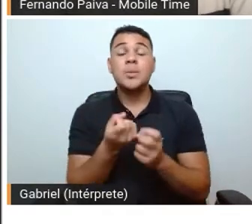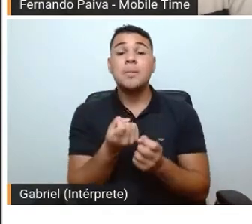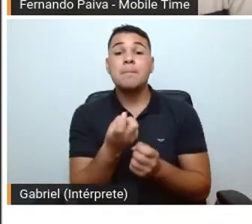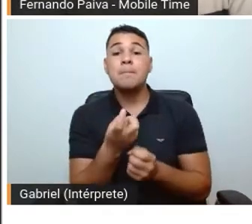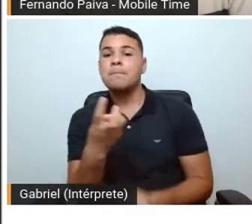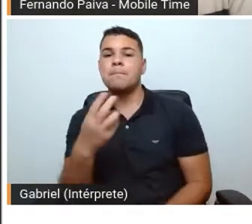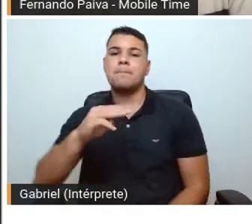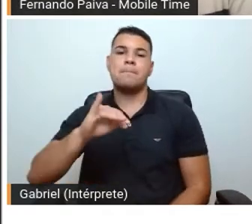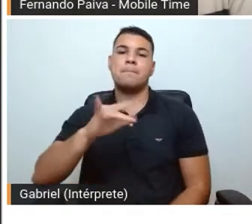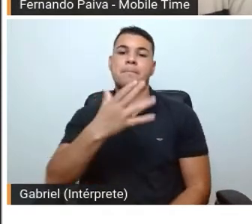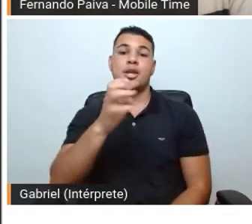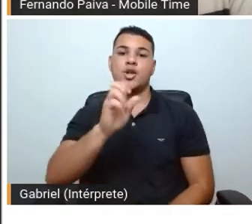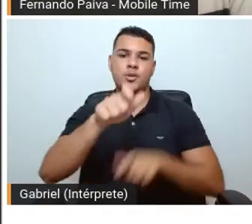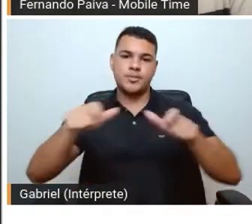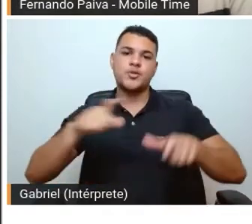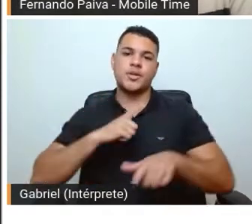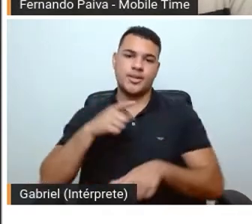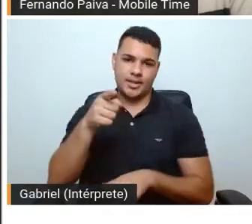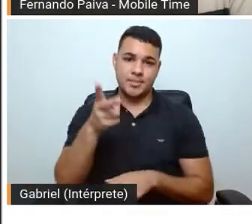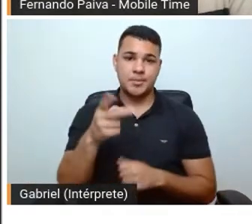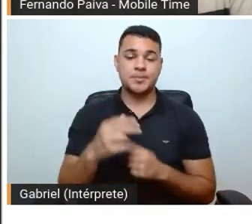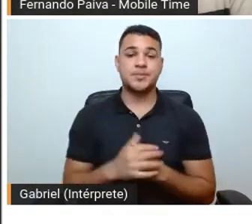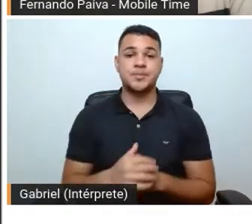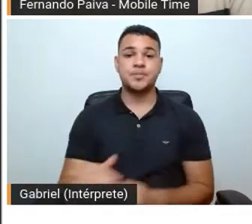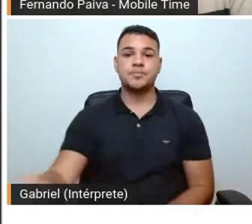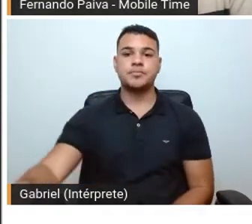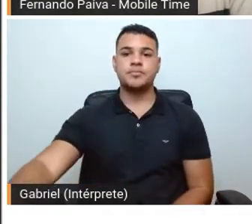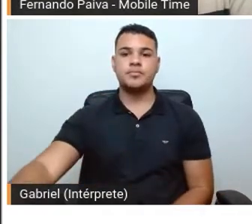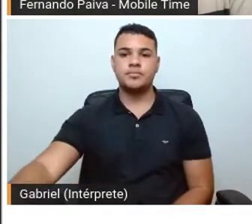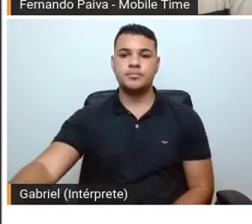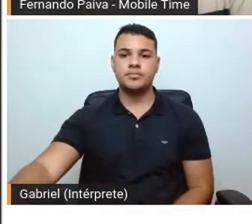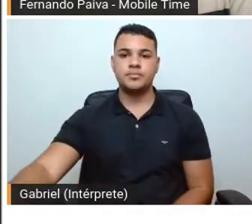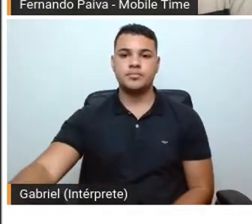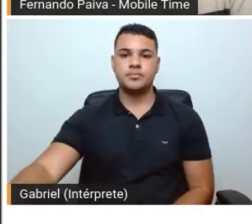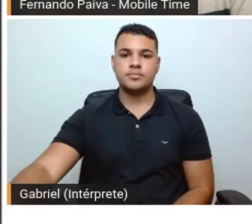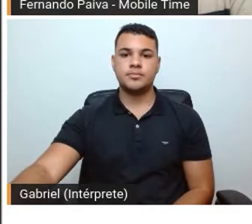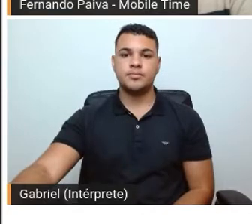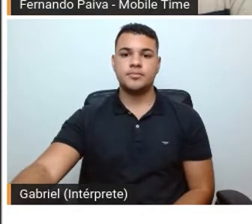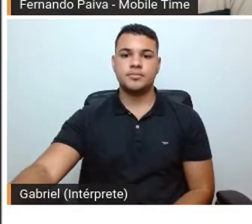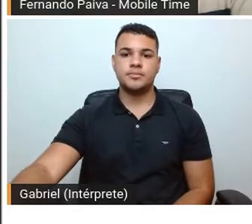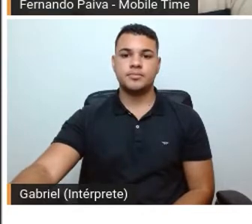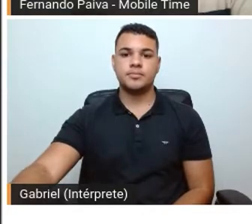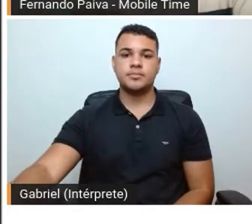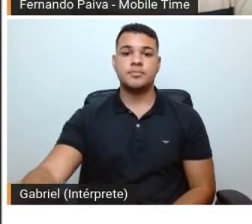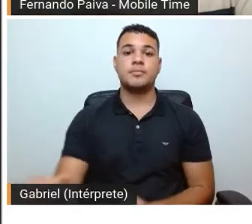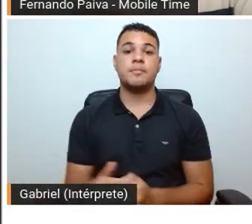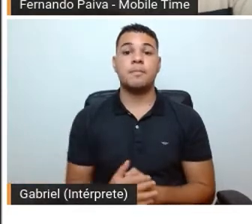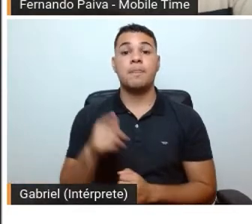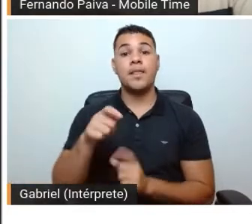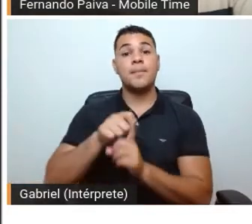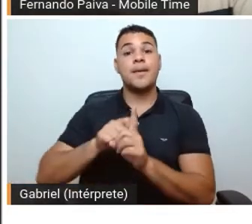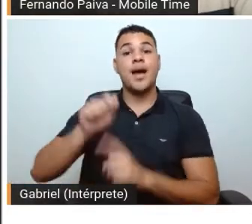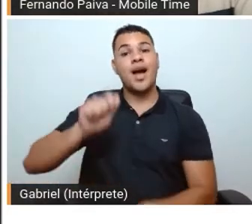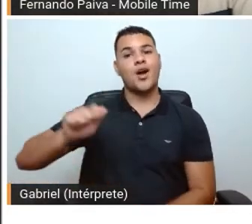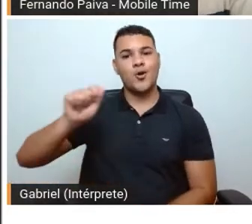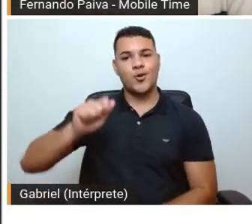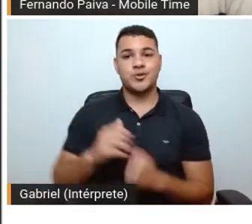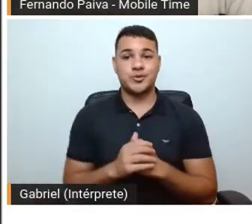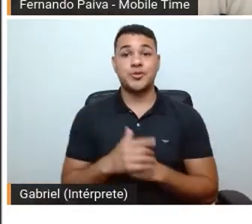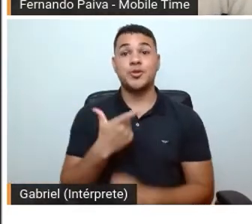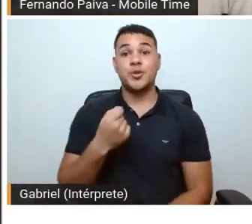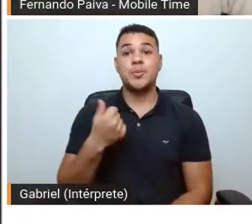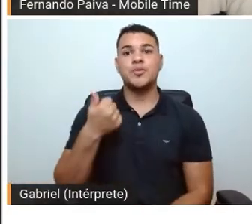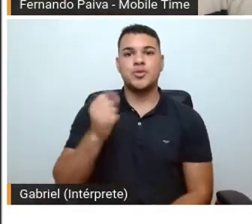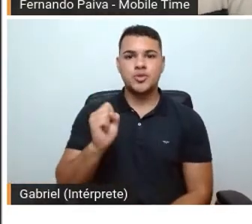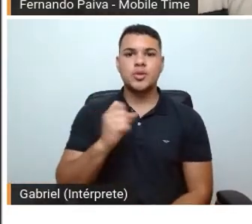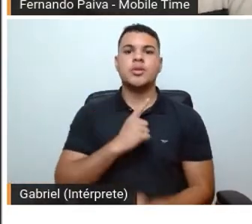instalado no Brasil tá Oi aqui é a evolução desde 2011 agosto 2018 tá saber que o WhatsApp 2018 eu